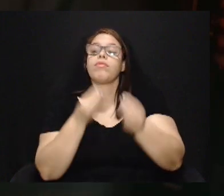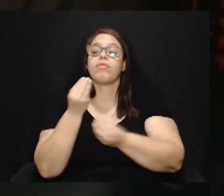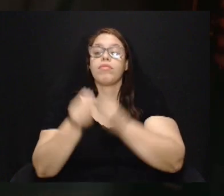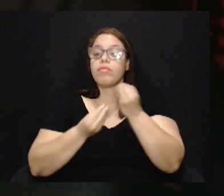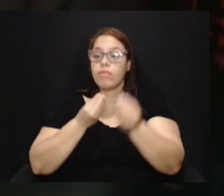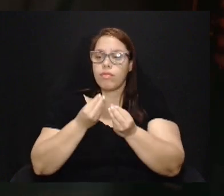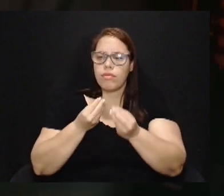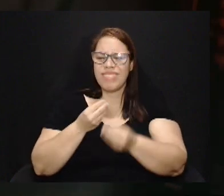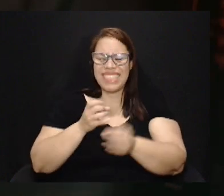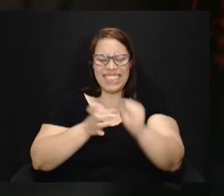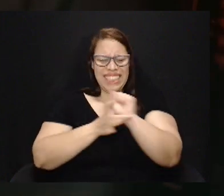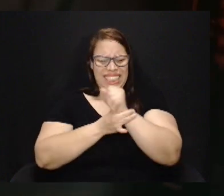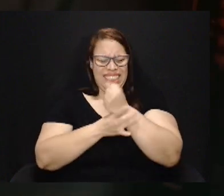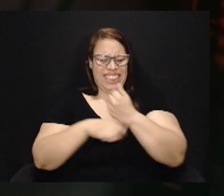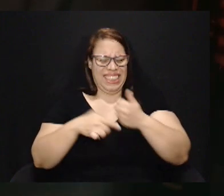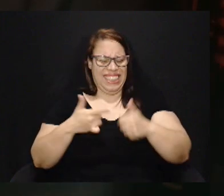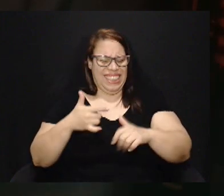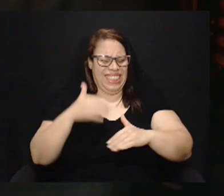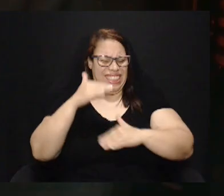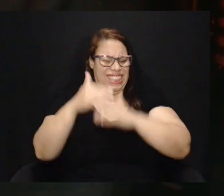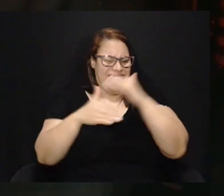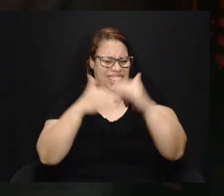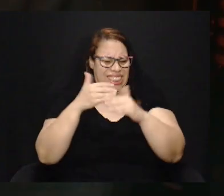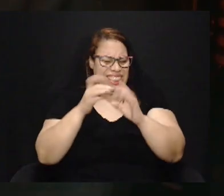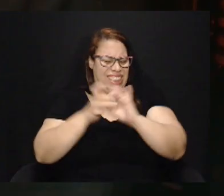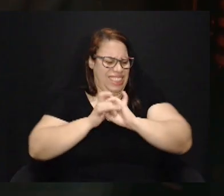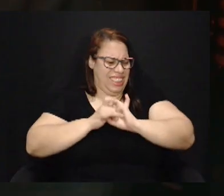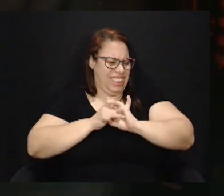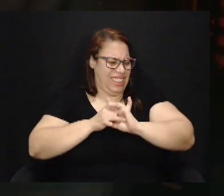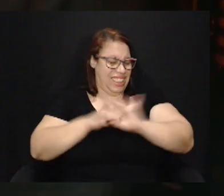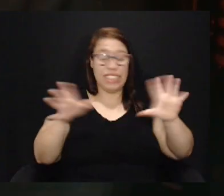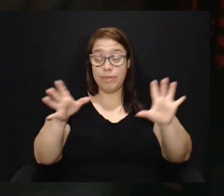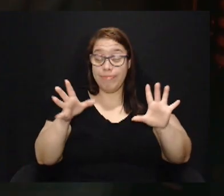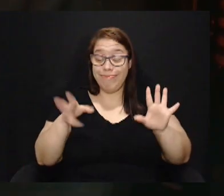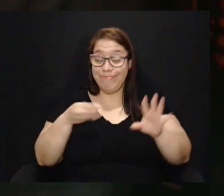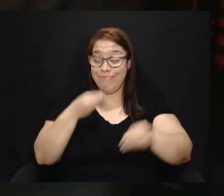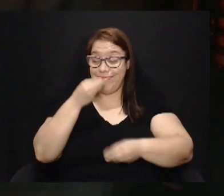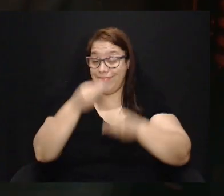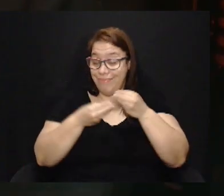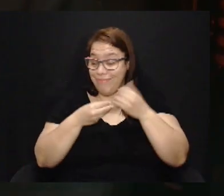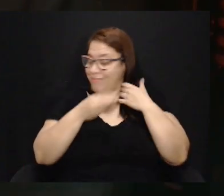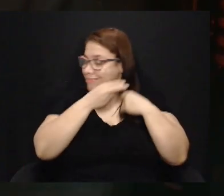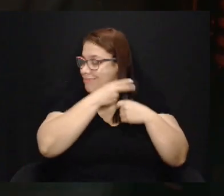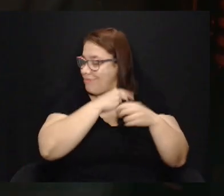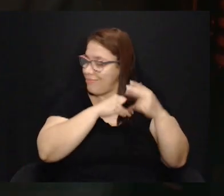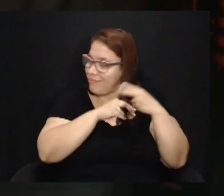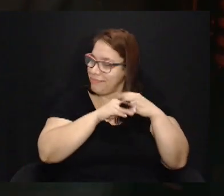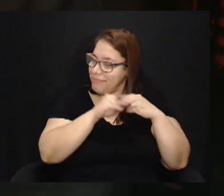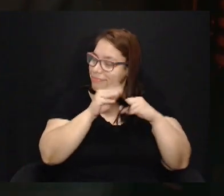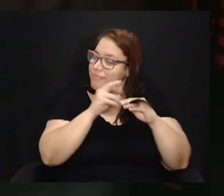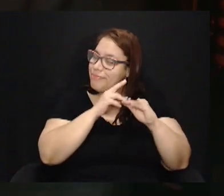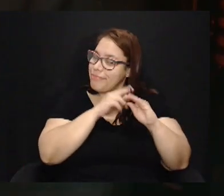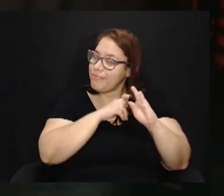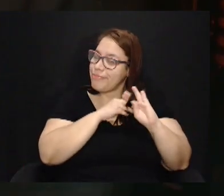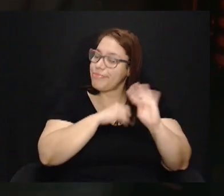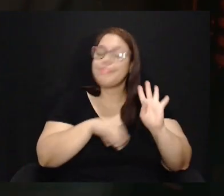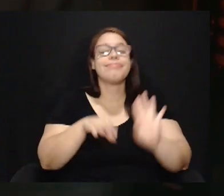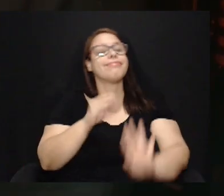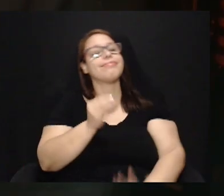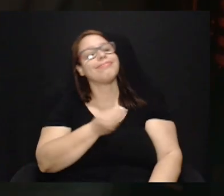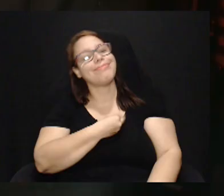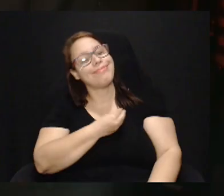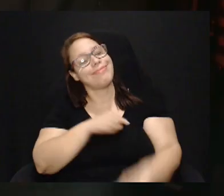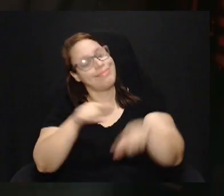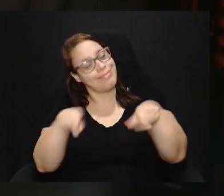insegurança nesse processo de libertação? Vamos falar dos cabelos amanhã, aqui ao vivo, no Estúdio